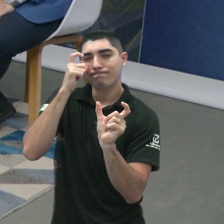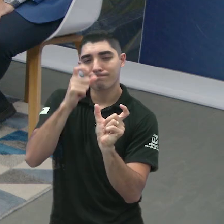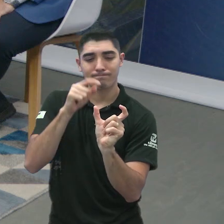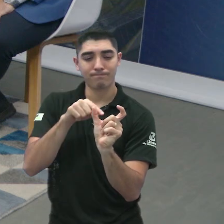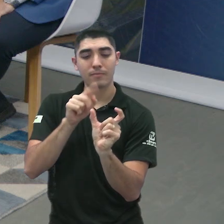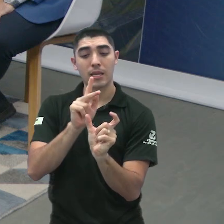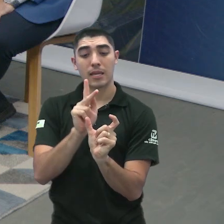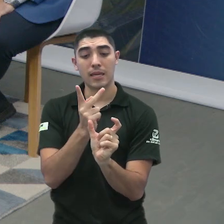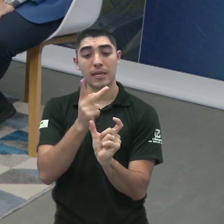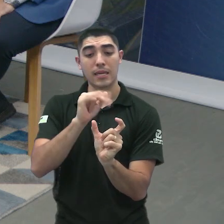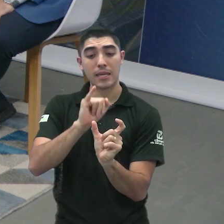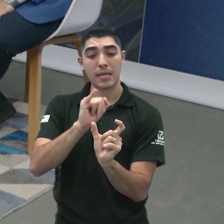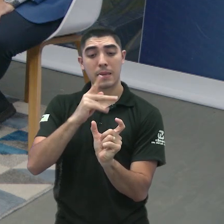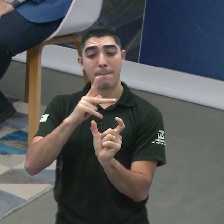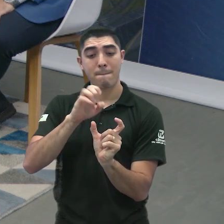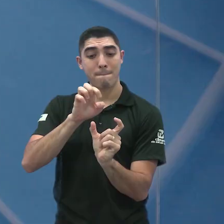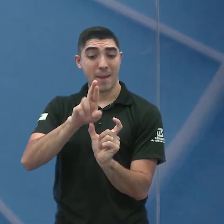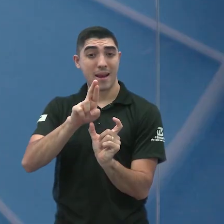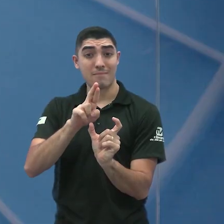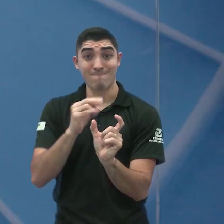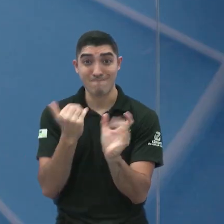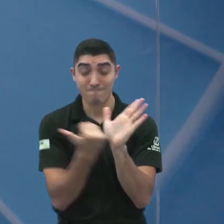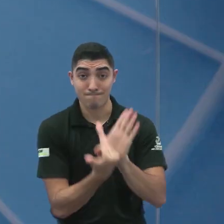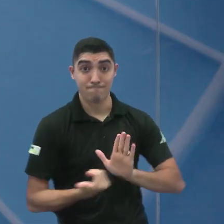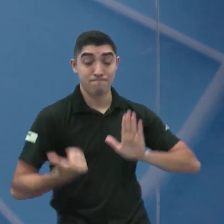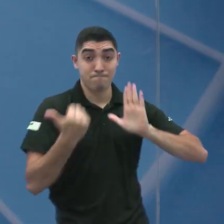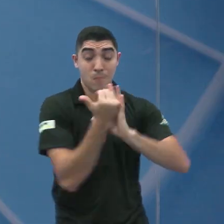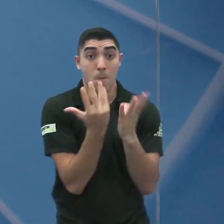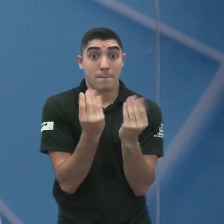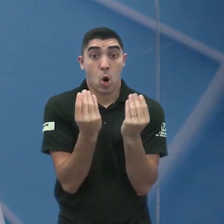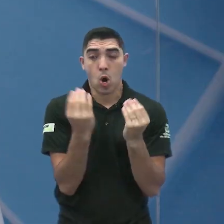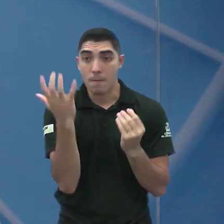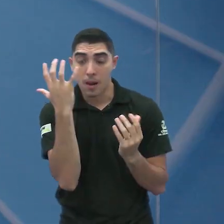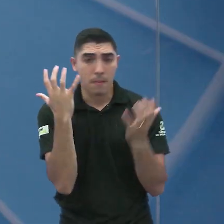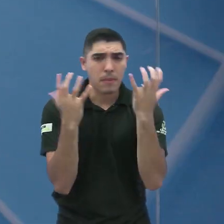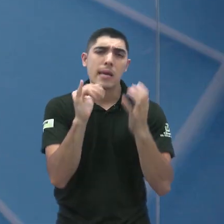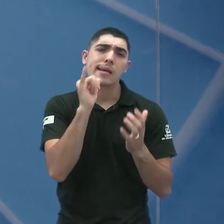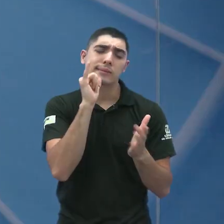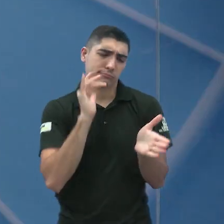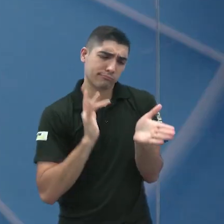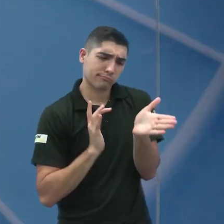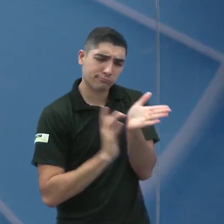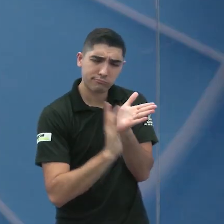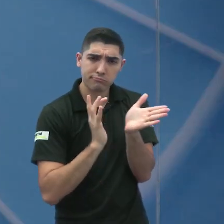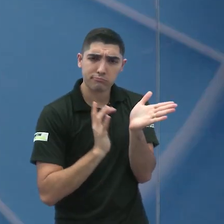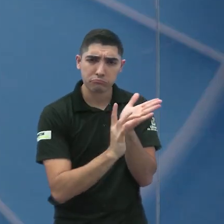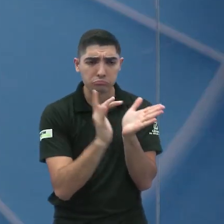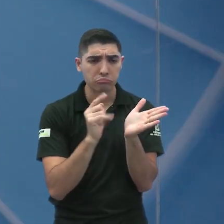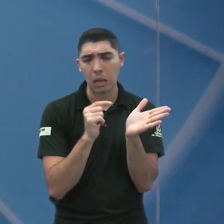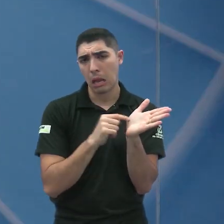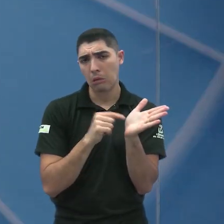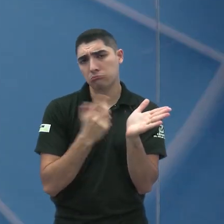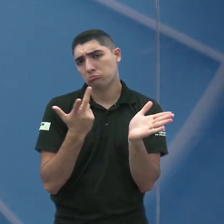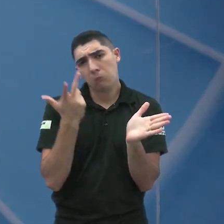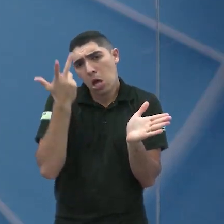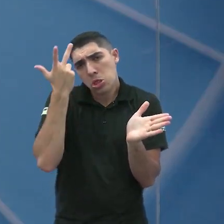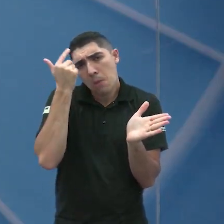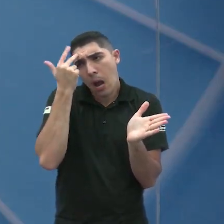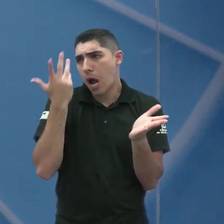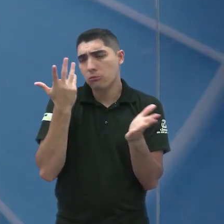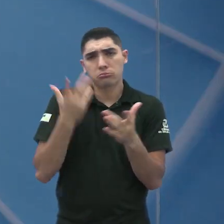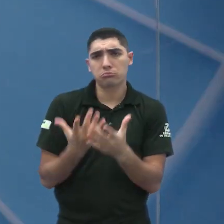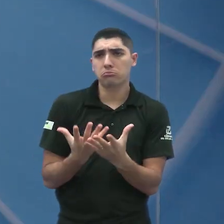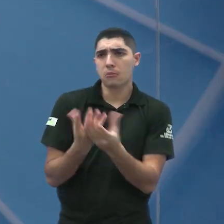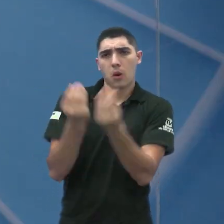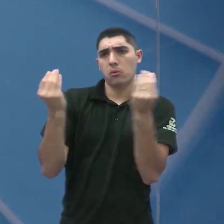a hiperexposição. A tela por si só, ela é uma coisa que não tem muito como fugir, hoje em dia,